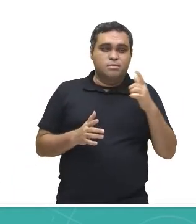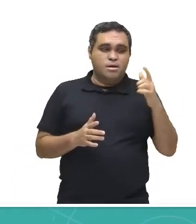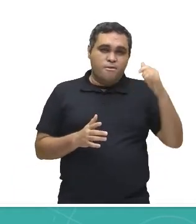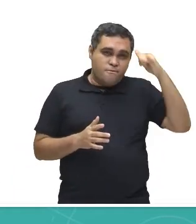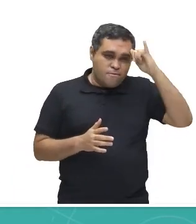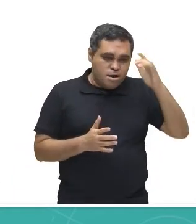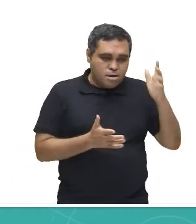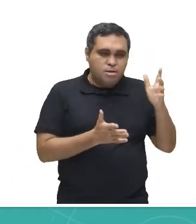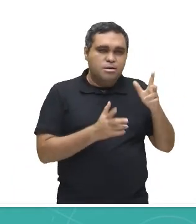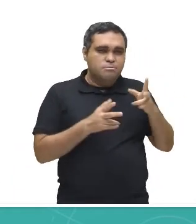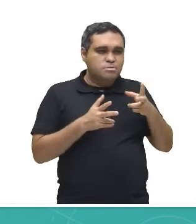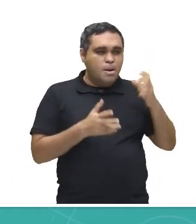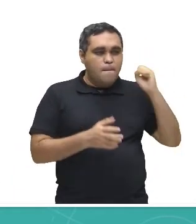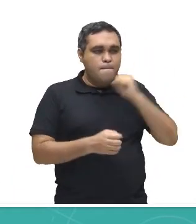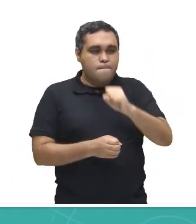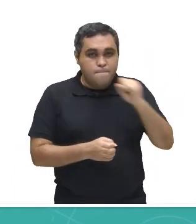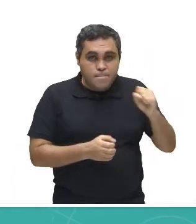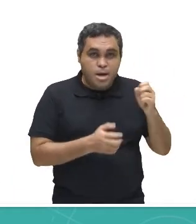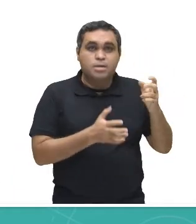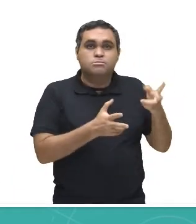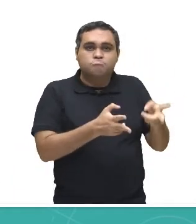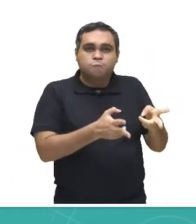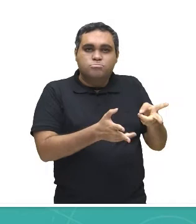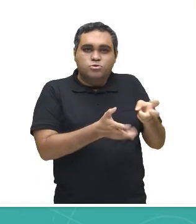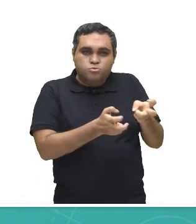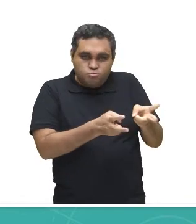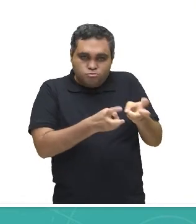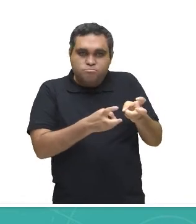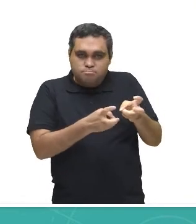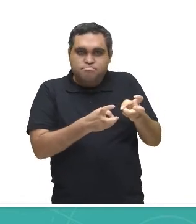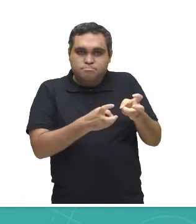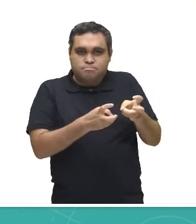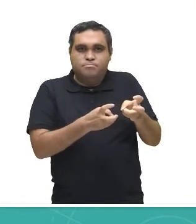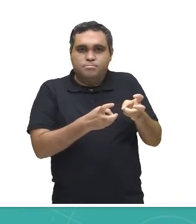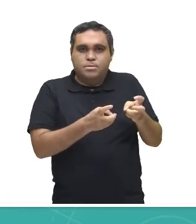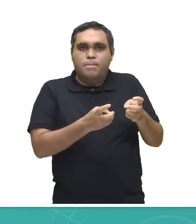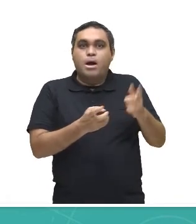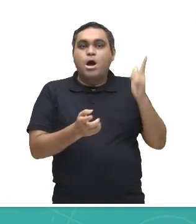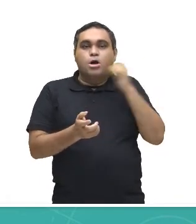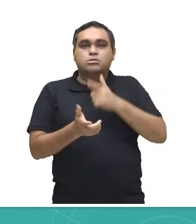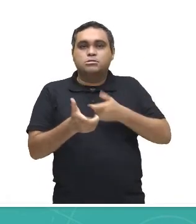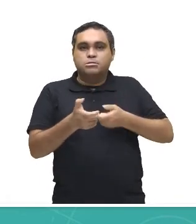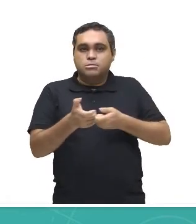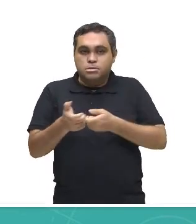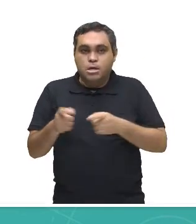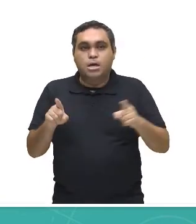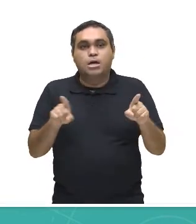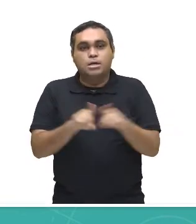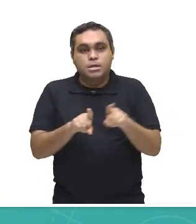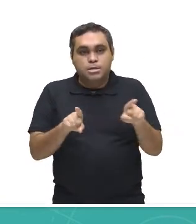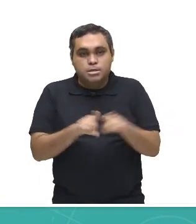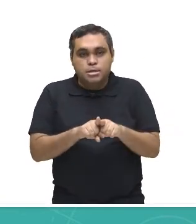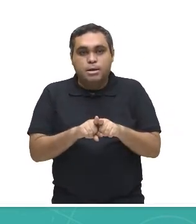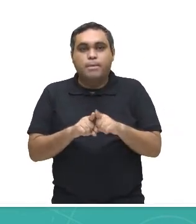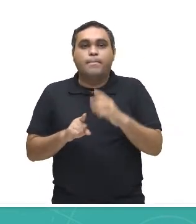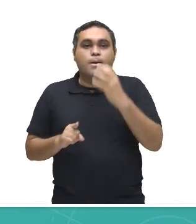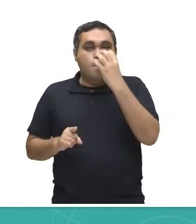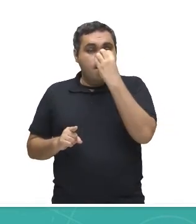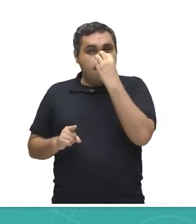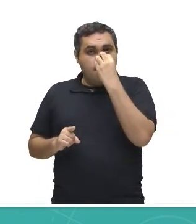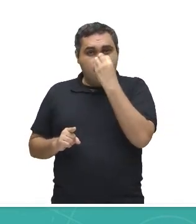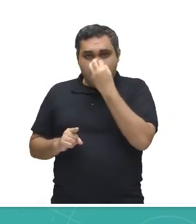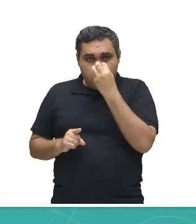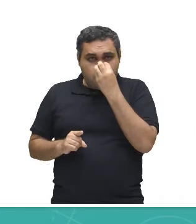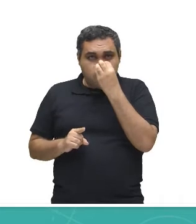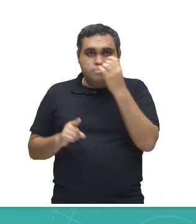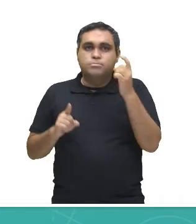gordura do porco, que é considerado um animal imundo para os hindus. Não é? Isso, gente, claro, vai